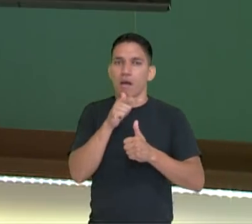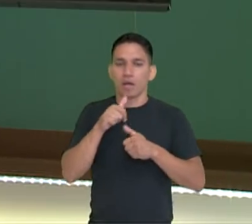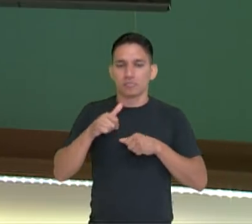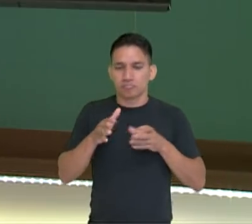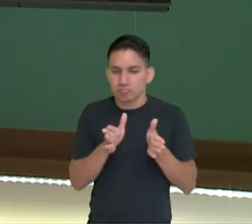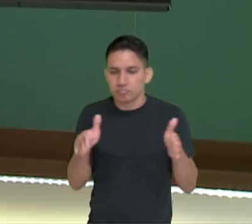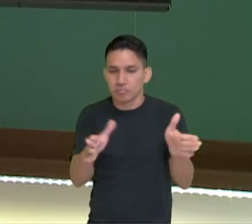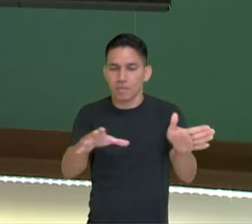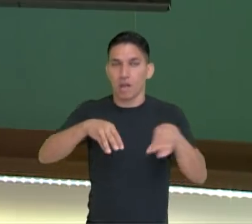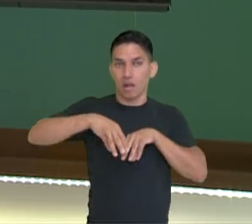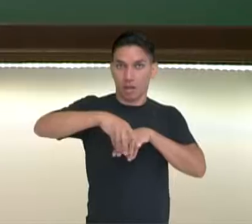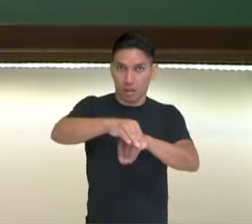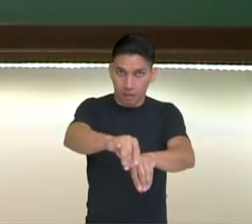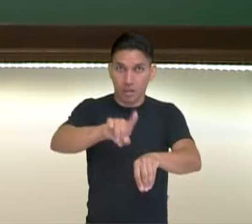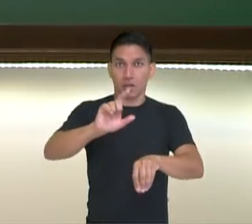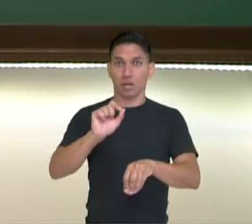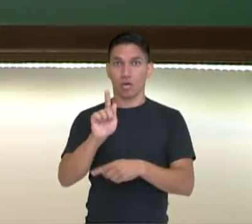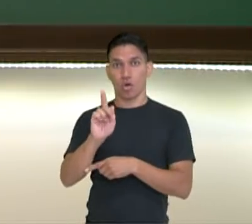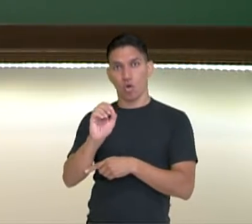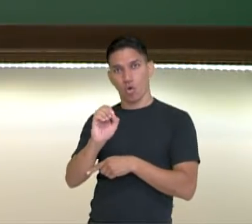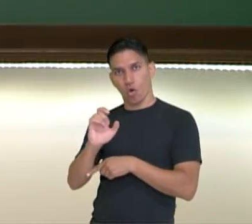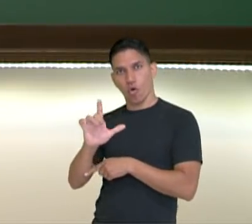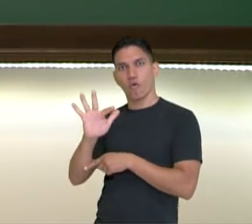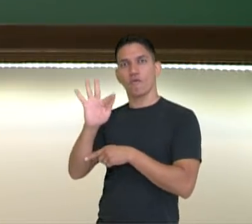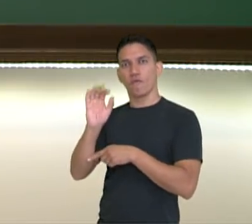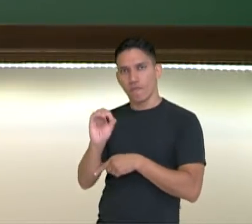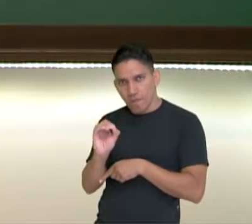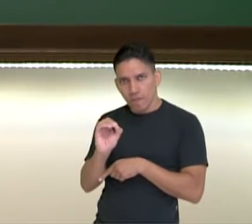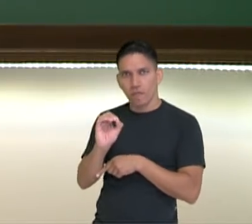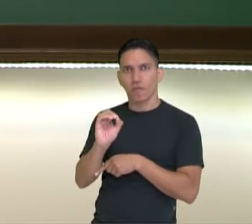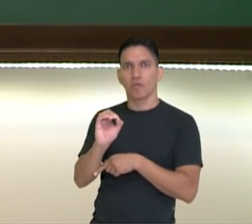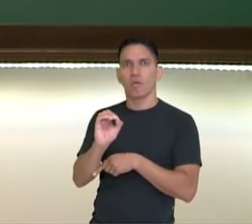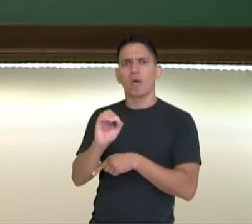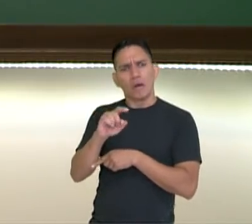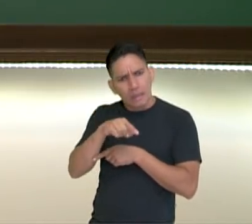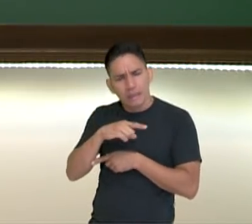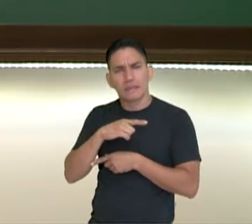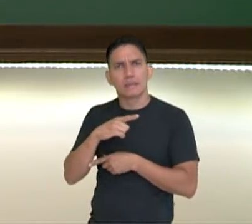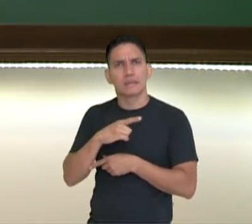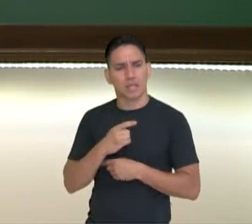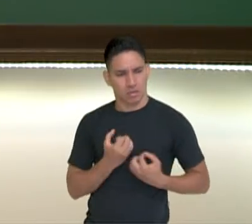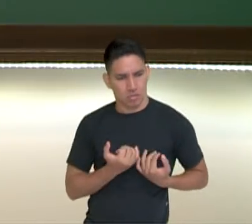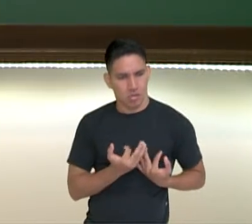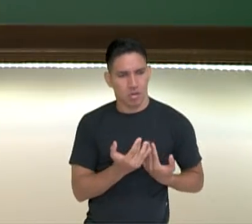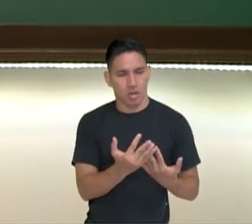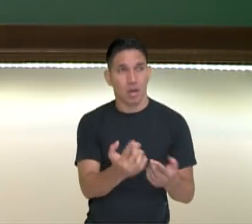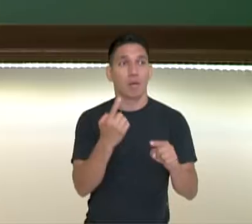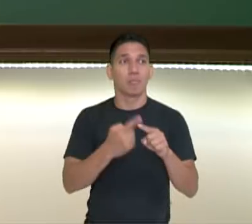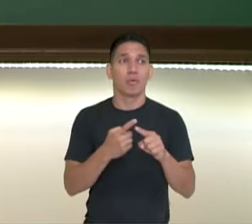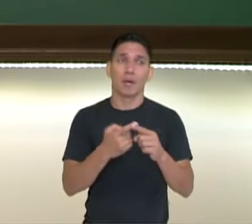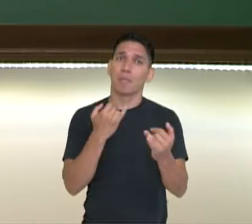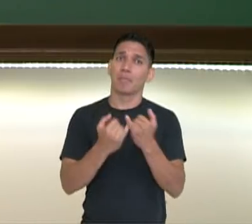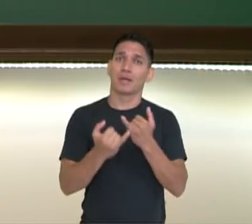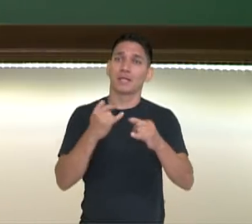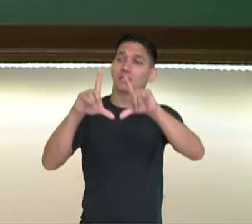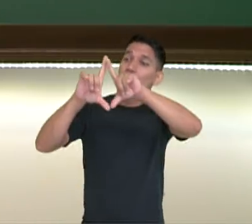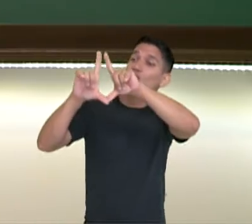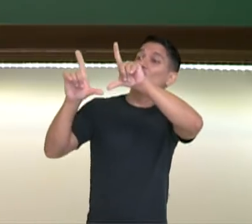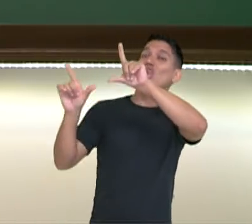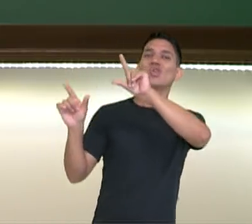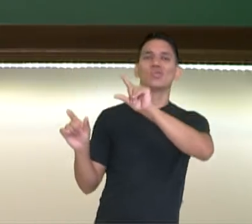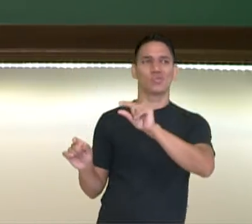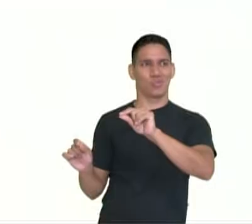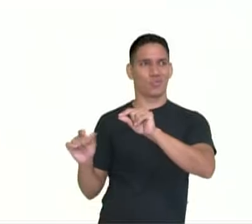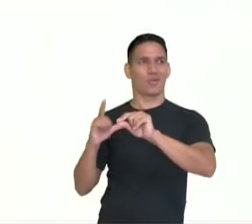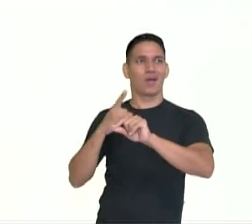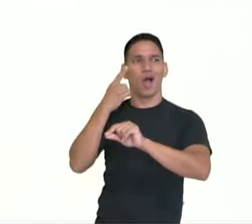Pérsico. Isso aí a gente dá o nome de crescente fértil, porque parece mais ou menos o formato de uma lua crescente, certo? Isso,